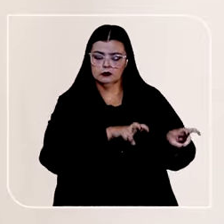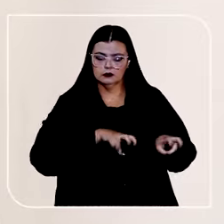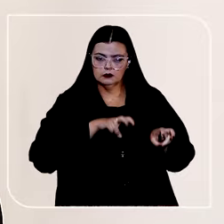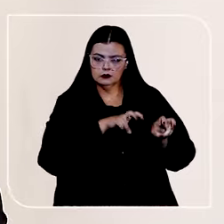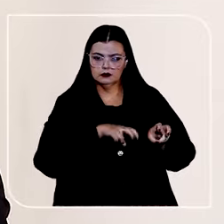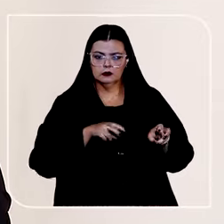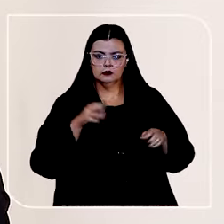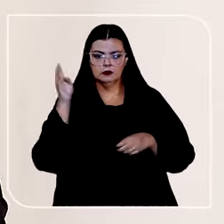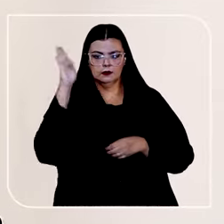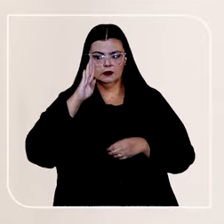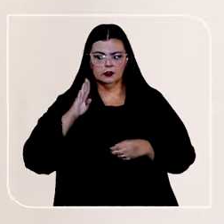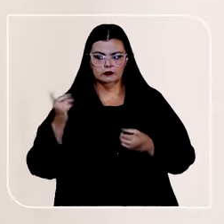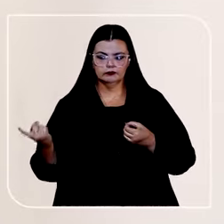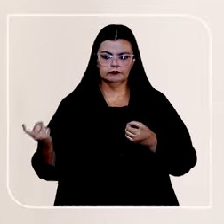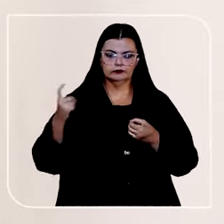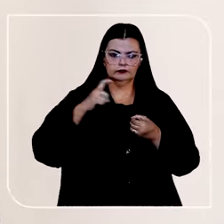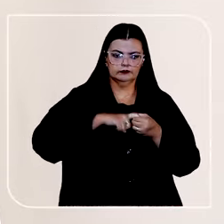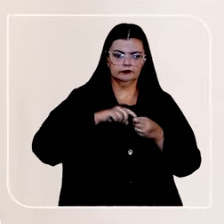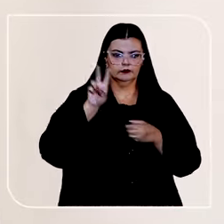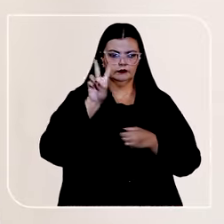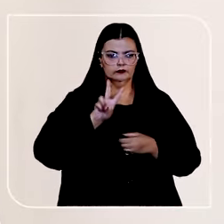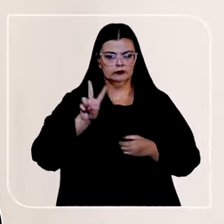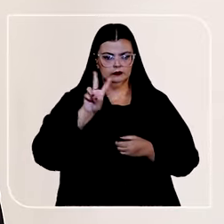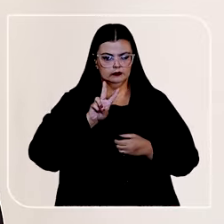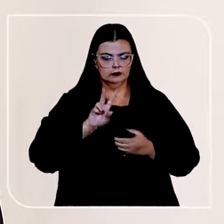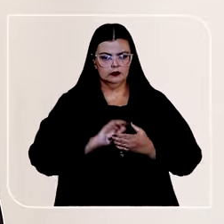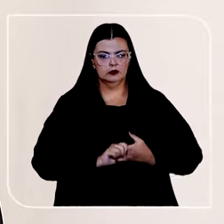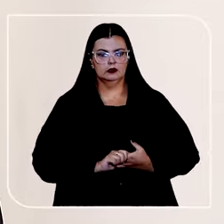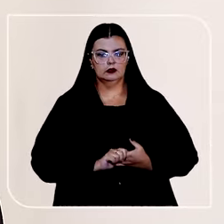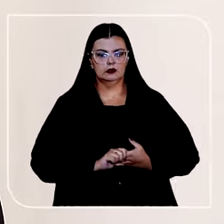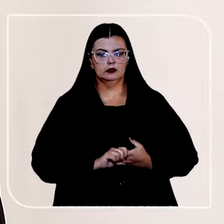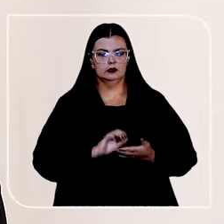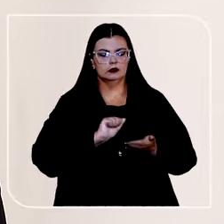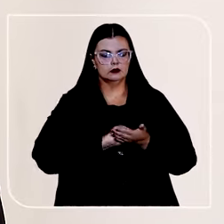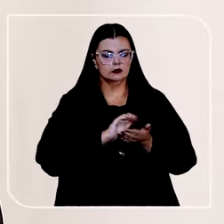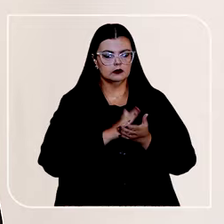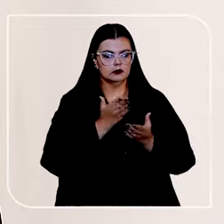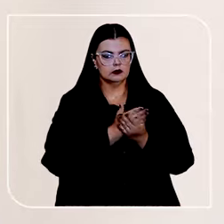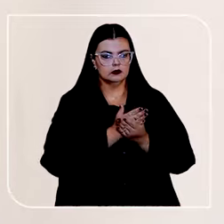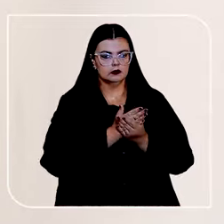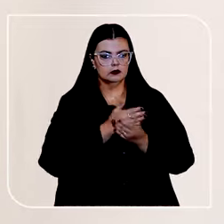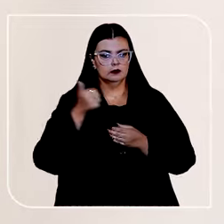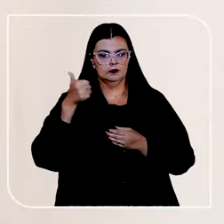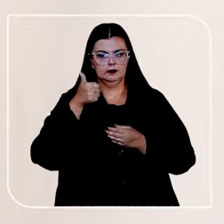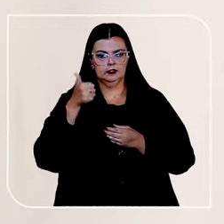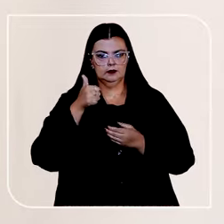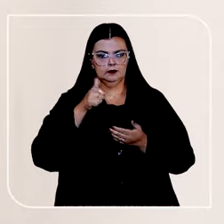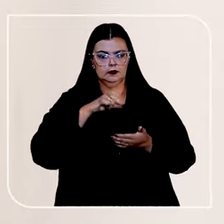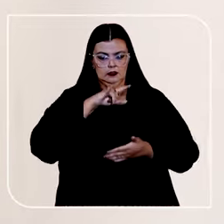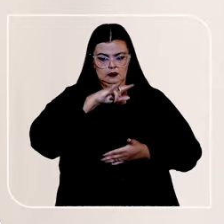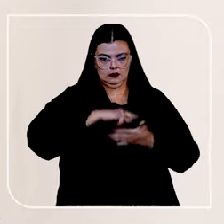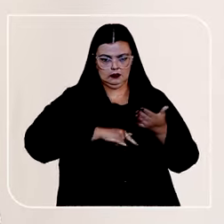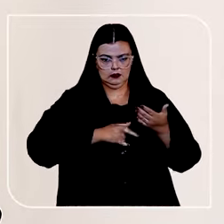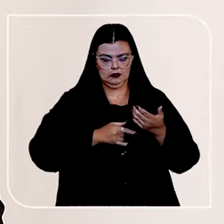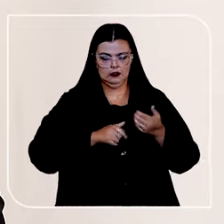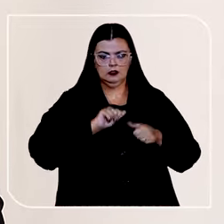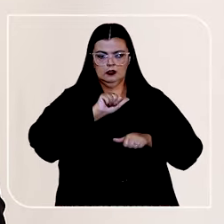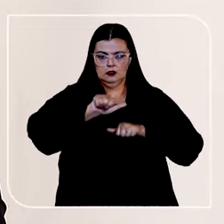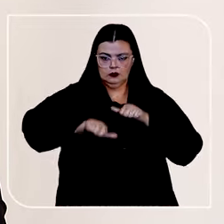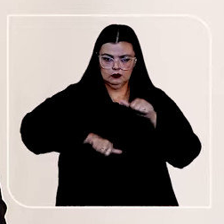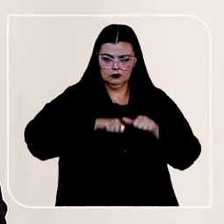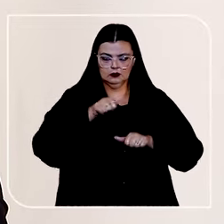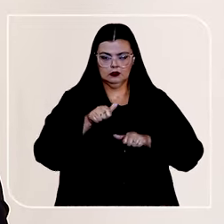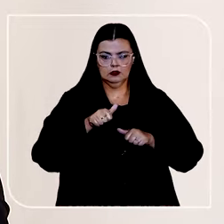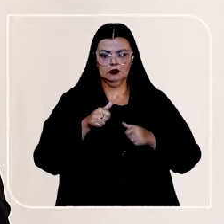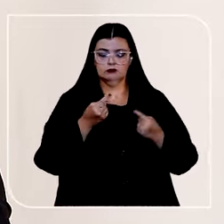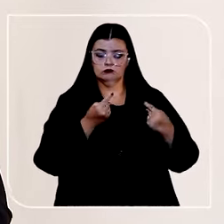agrícolas do Brasil para a Venezuela após o fim da tramitação do processo penal em primeira instância e a troca de